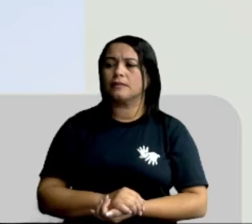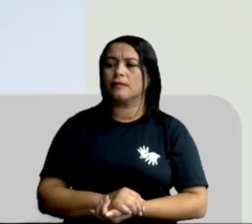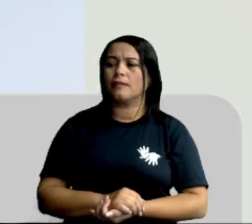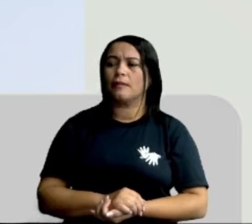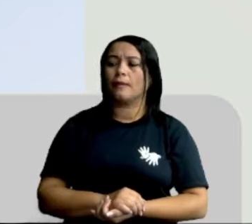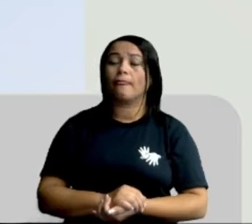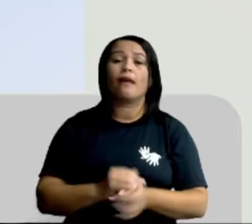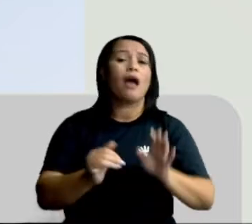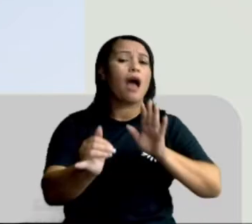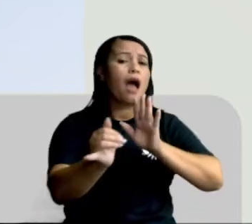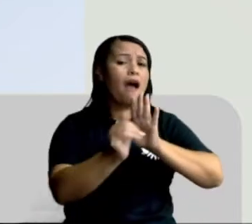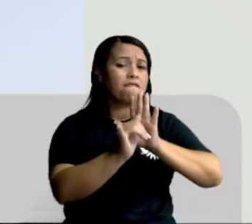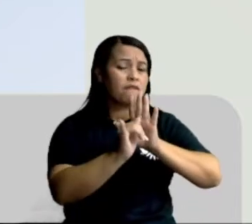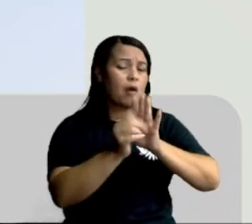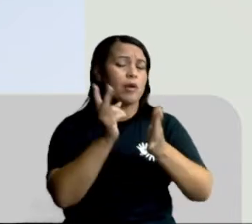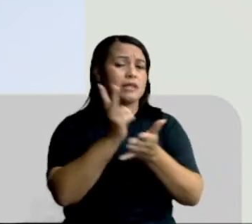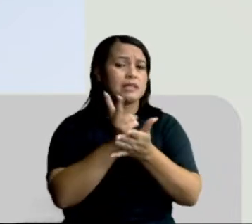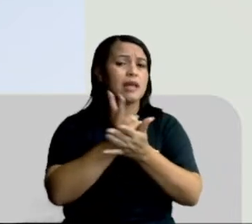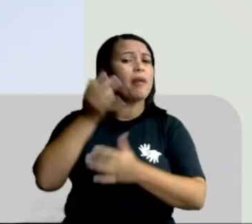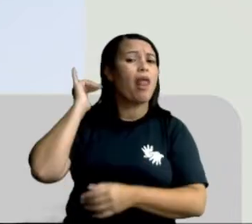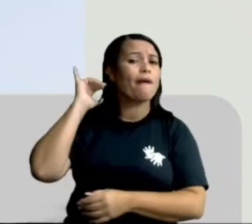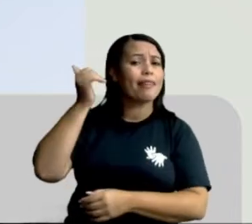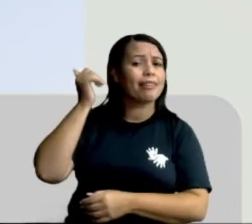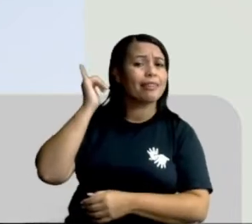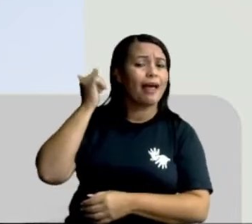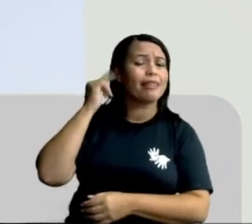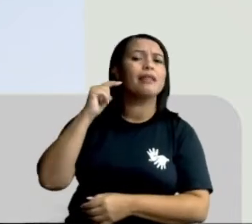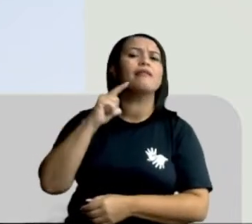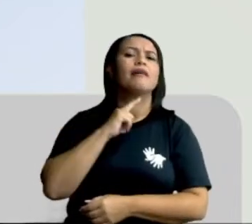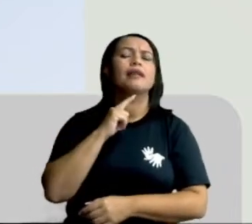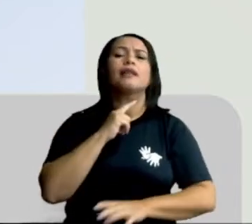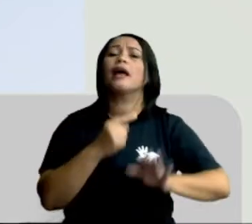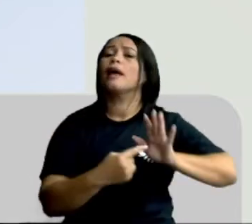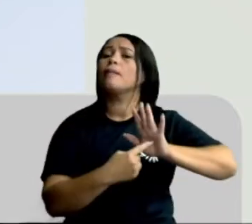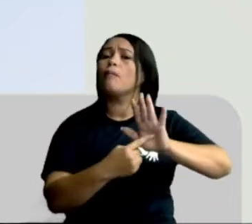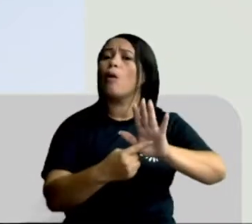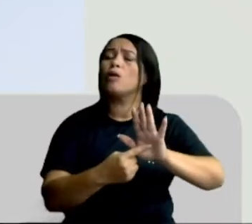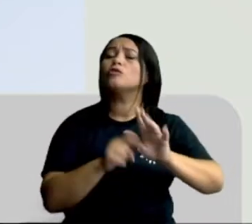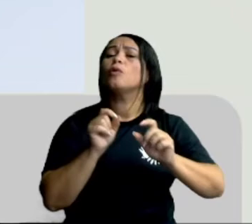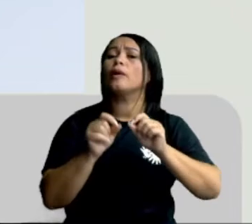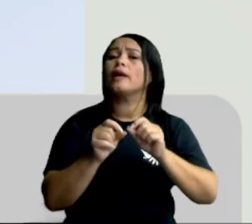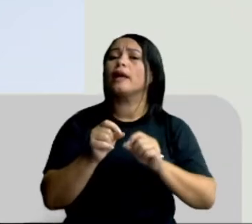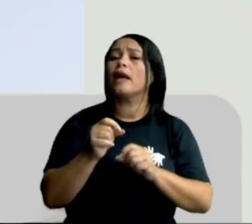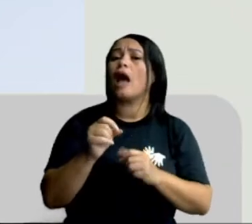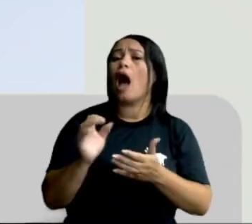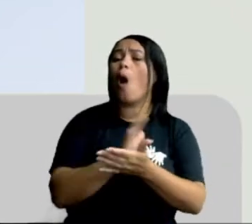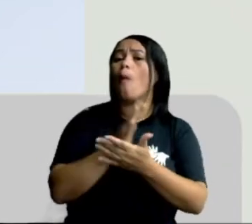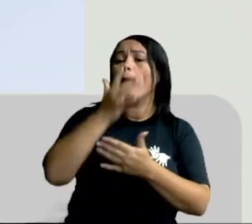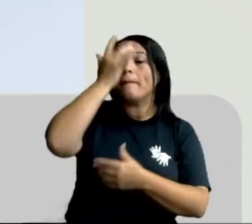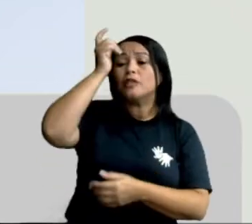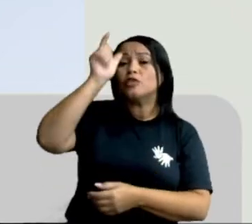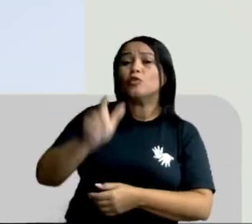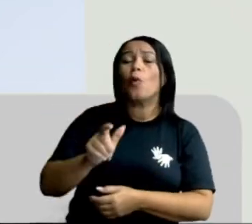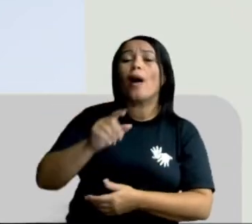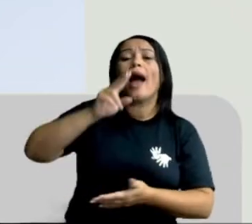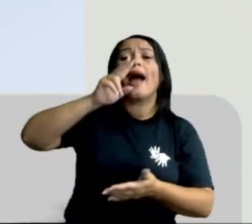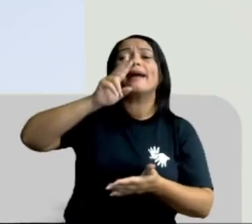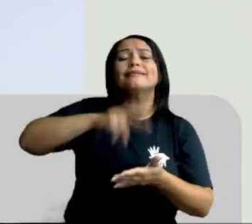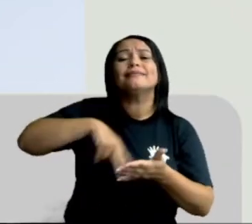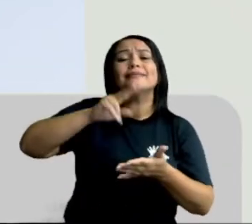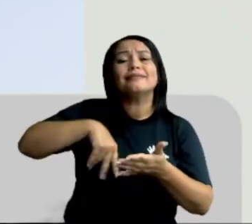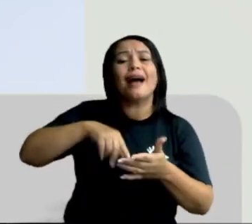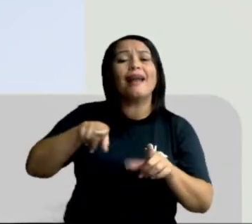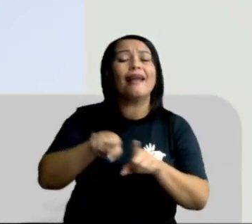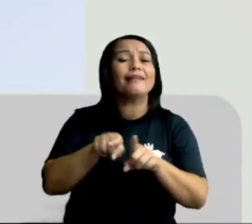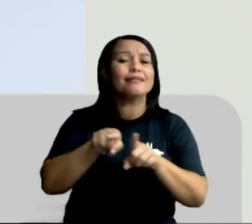Vamos lá. A fábula ela é uma narrativa e apresenta um narrador. E ela pode ser curta, em